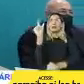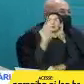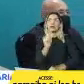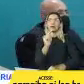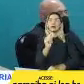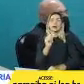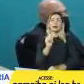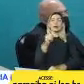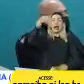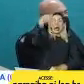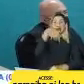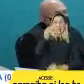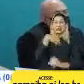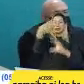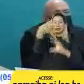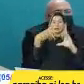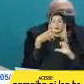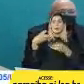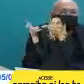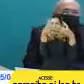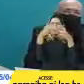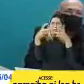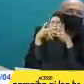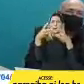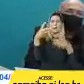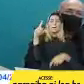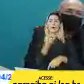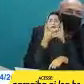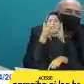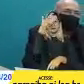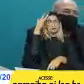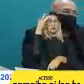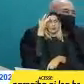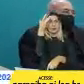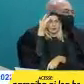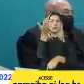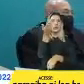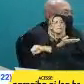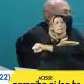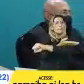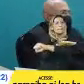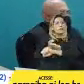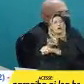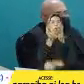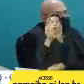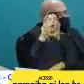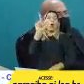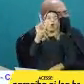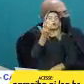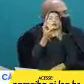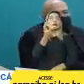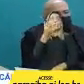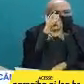Nessa Câmara eu vejo poucos brancos. Mas eu vi a senhora vereadora e alguns outros comparsas, porque a palavra para mim tem que ser